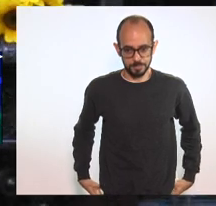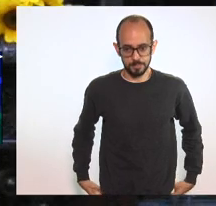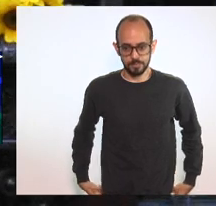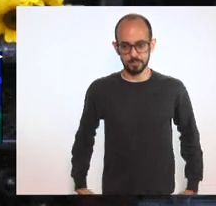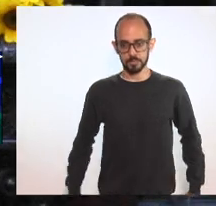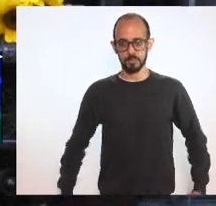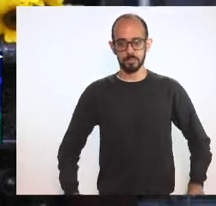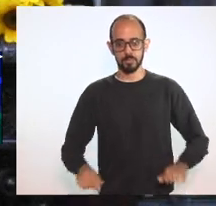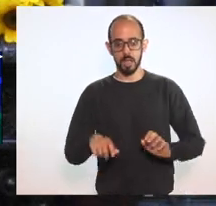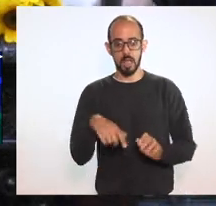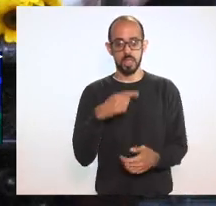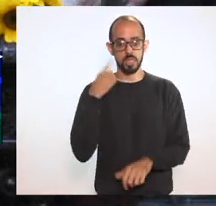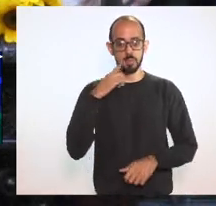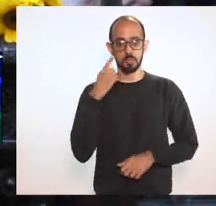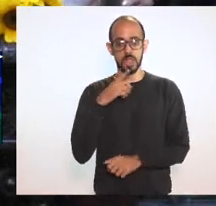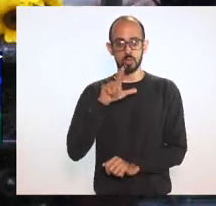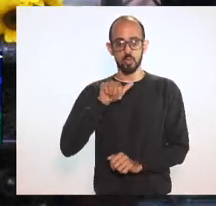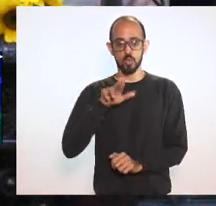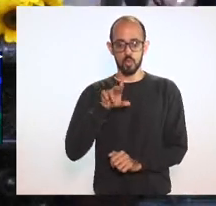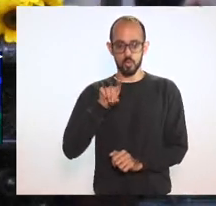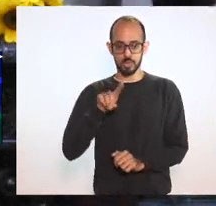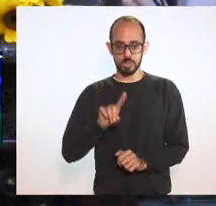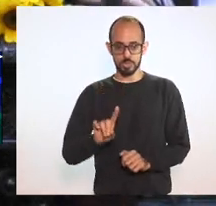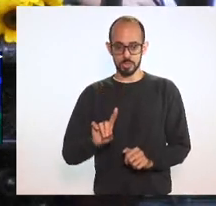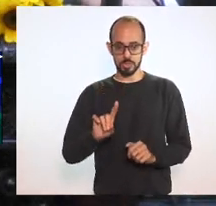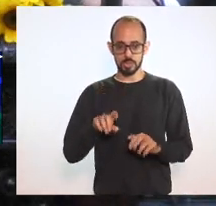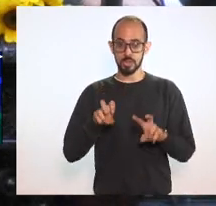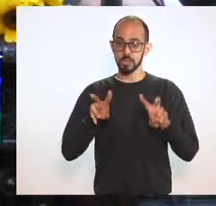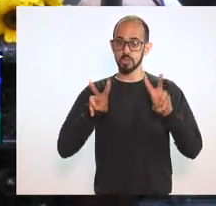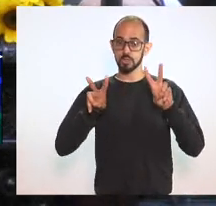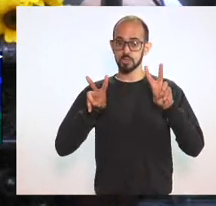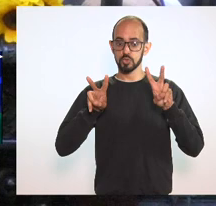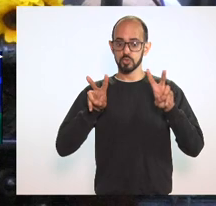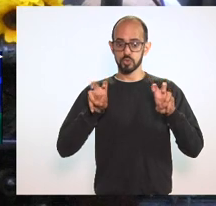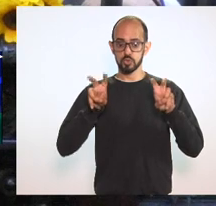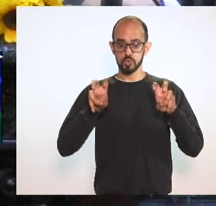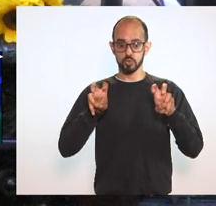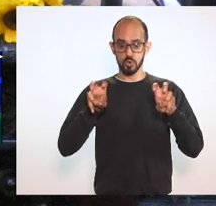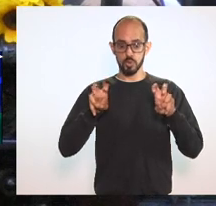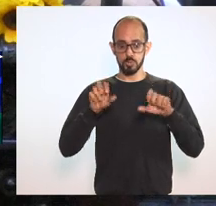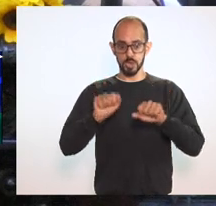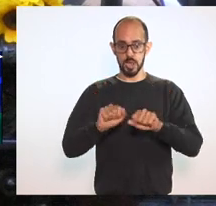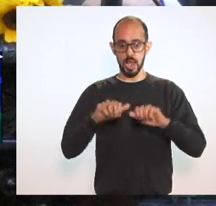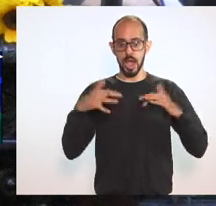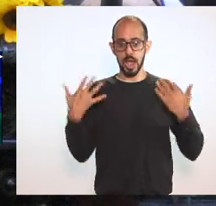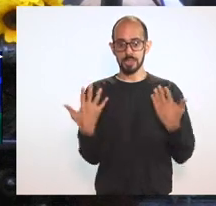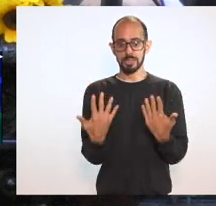o Deputado Luiz relação à Assembleia